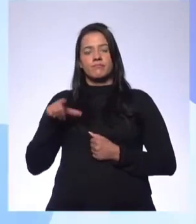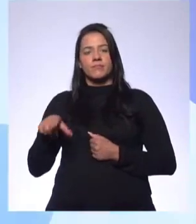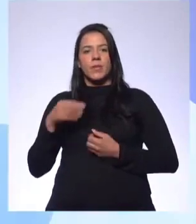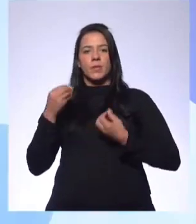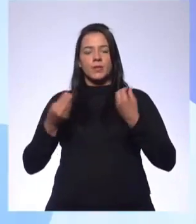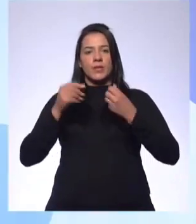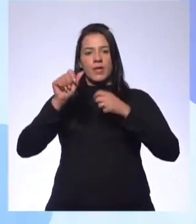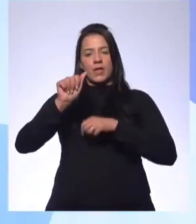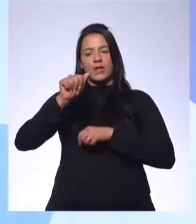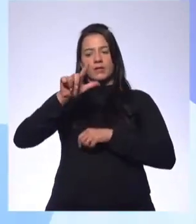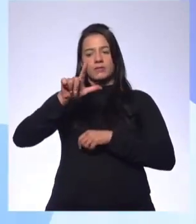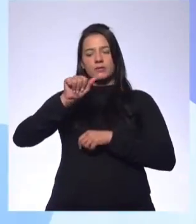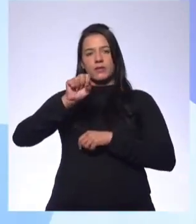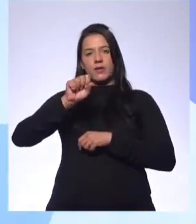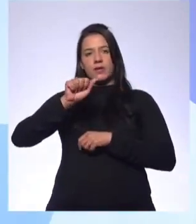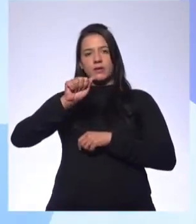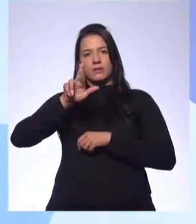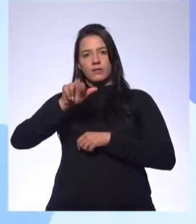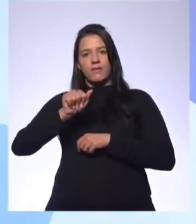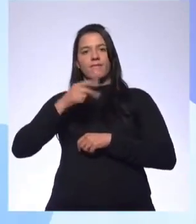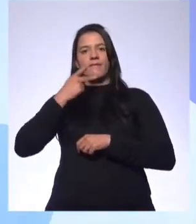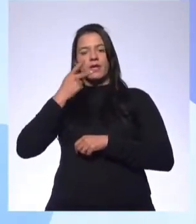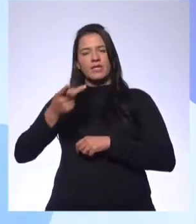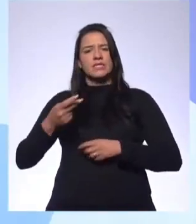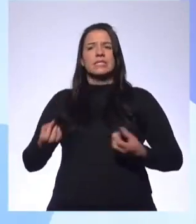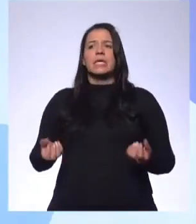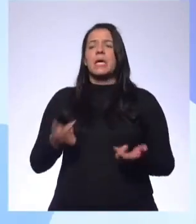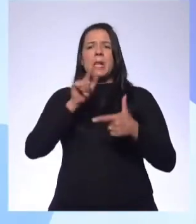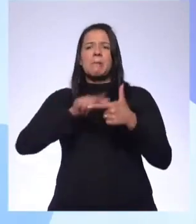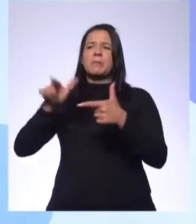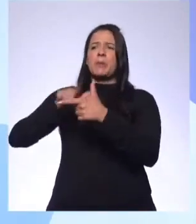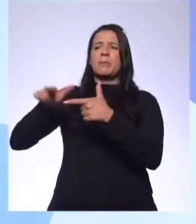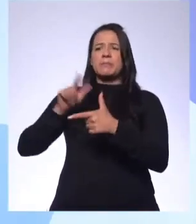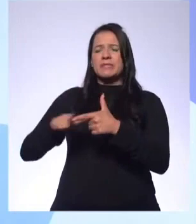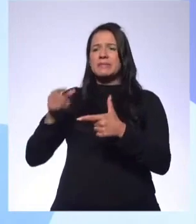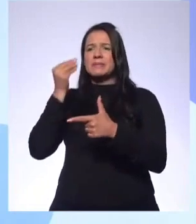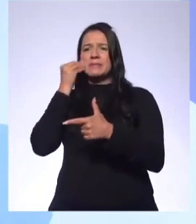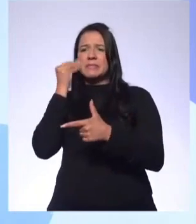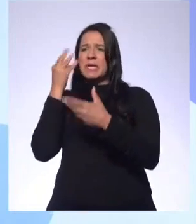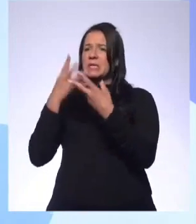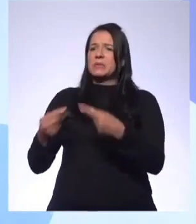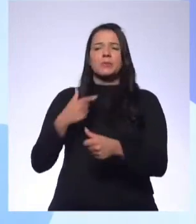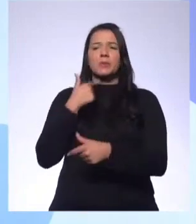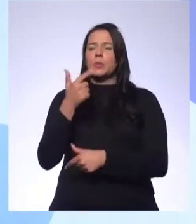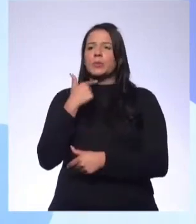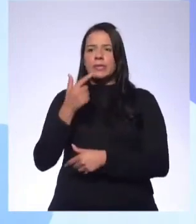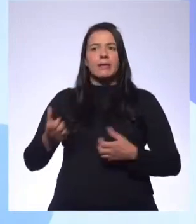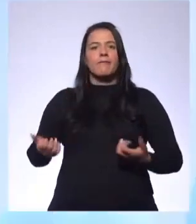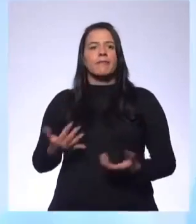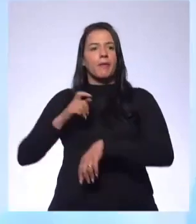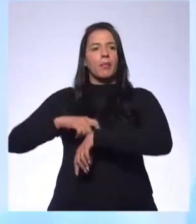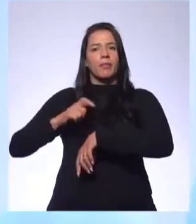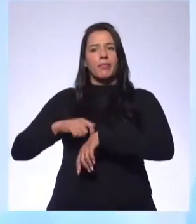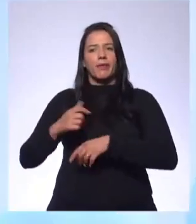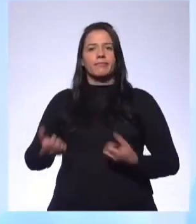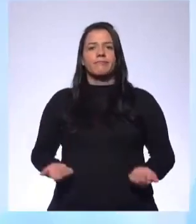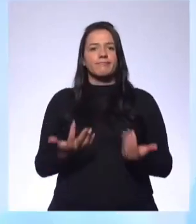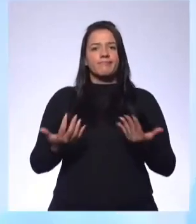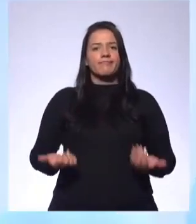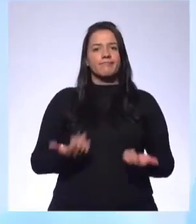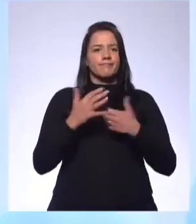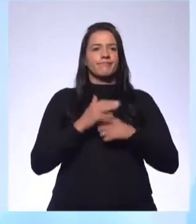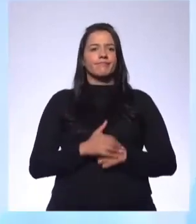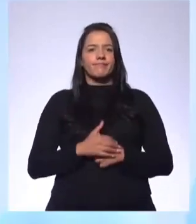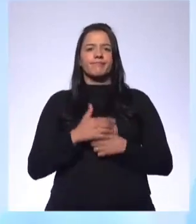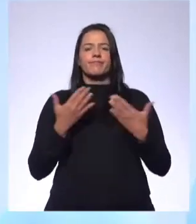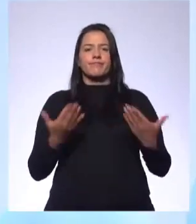vida, às vezes gastamos tempo demais tentando resolver problemas que não têm solução. É a questão do desperdício do tempo mesmo,